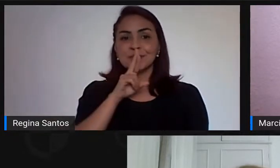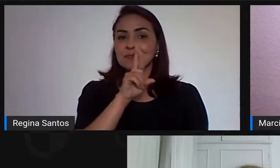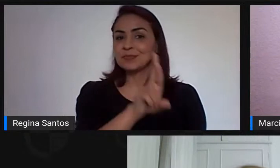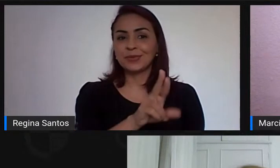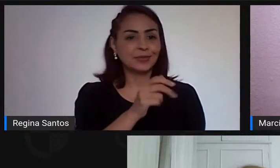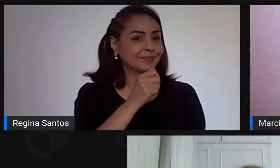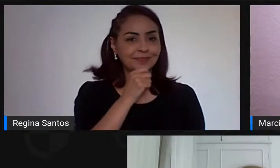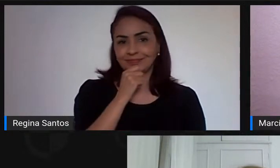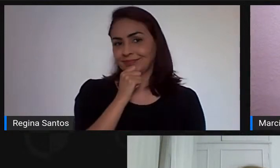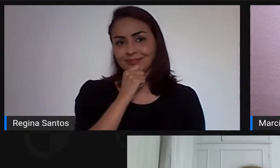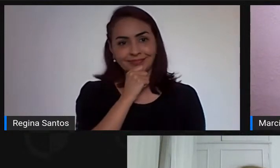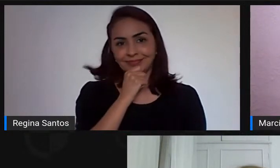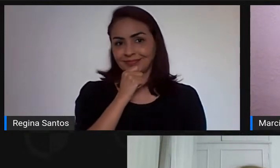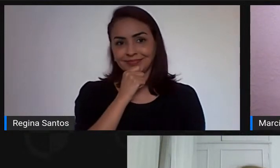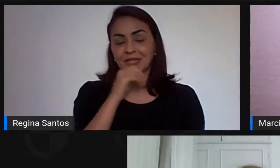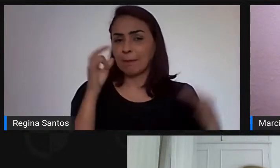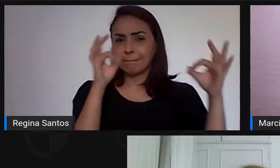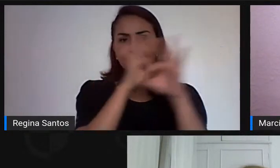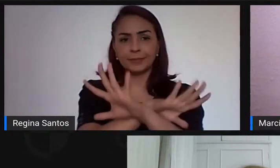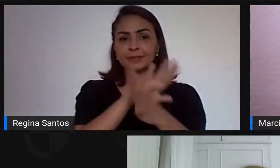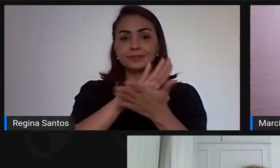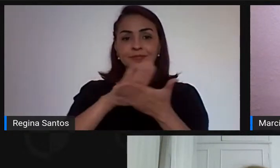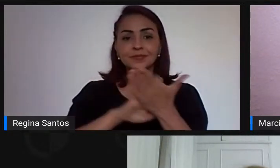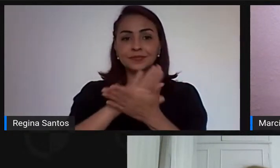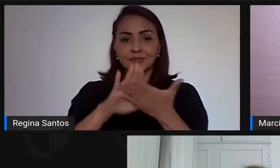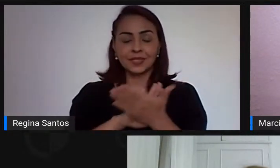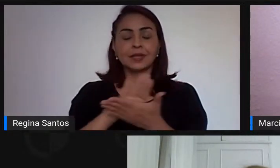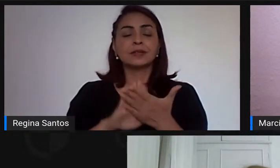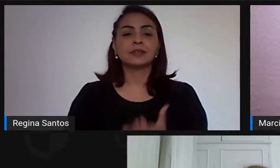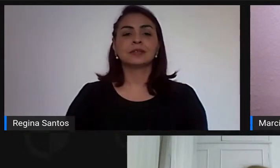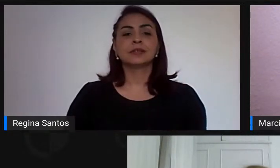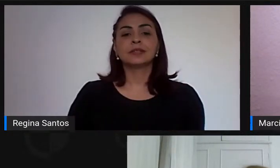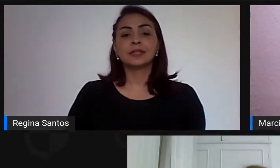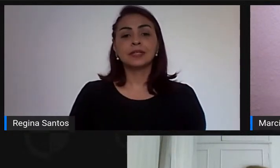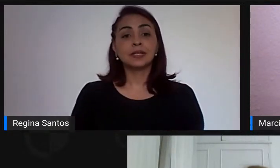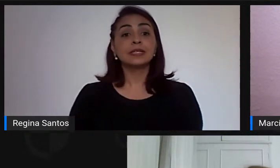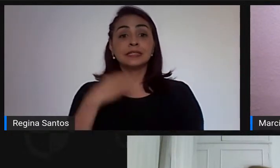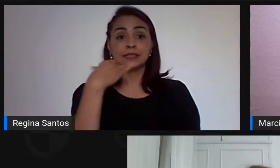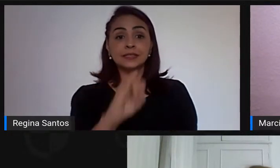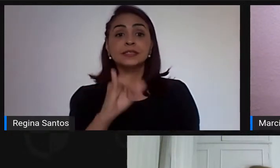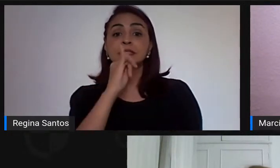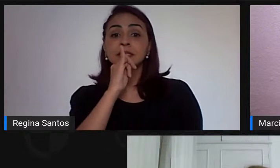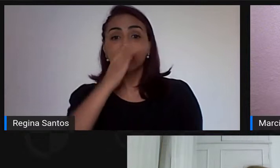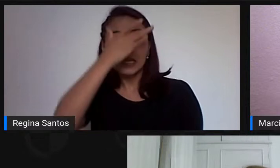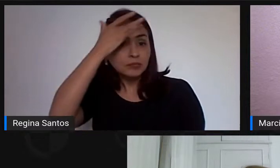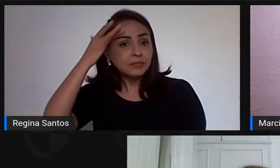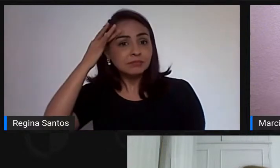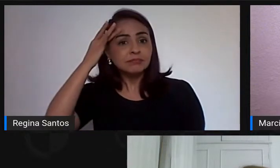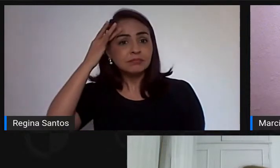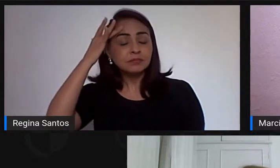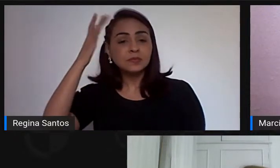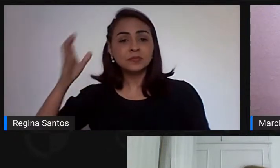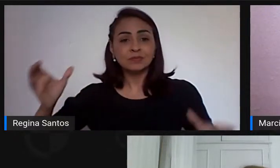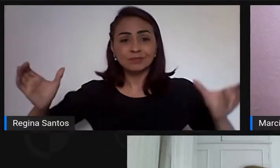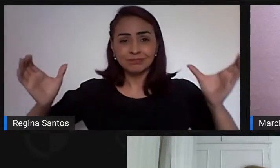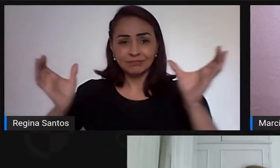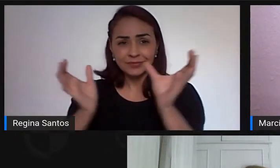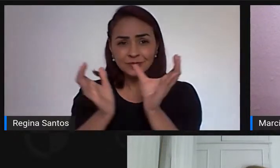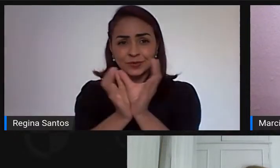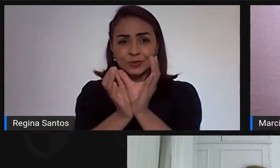acho que, desde que haja esforço coletivo, porque não adianta um ou dois